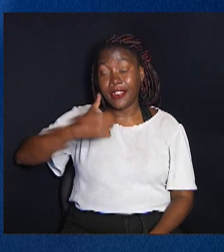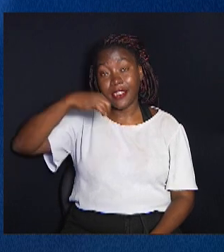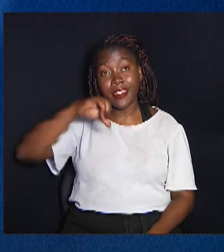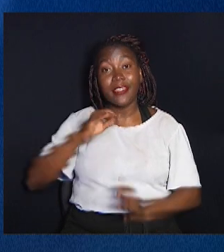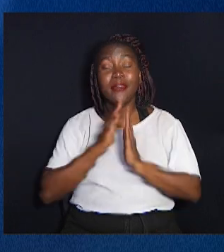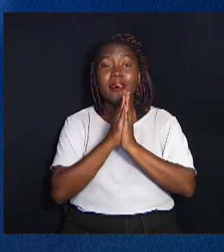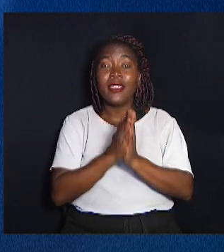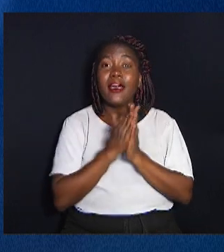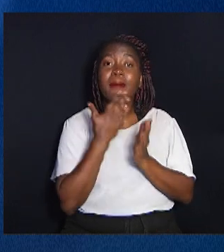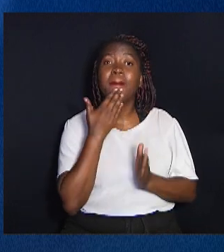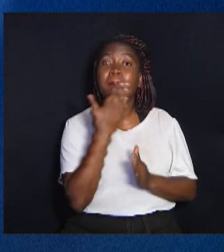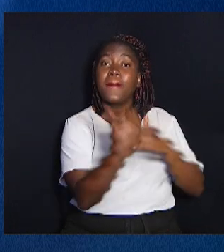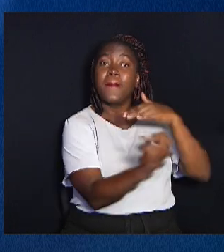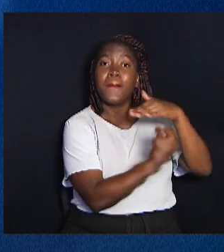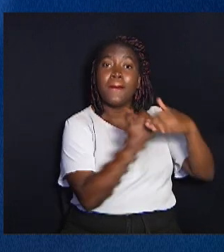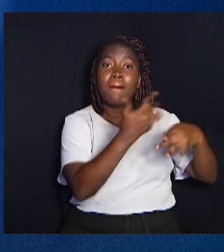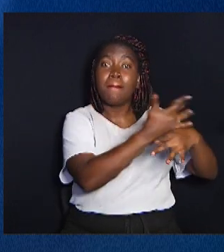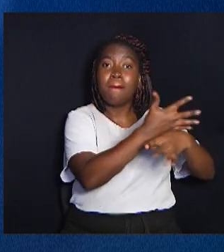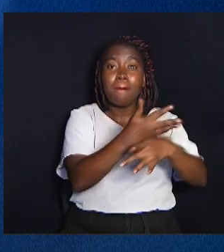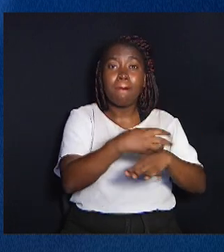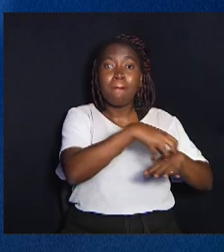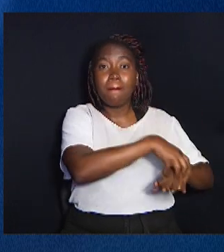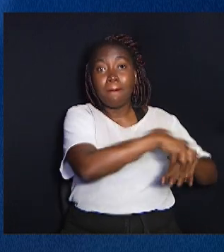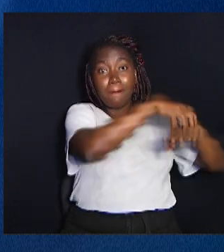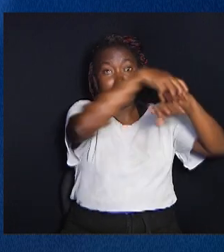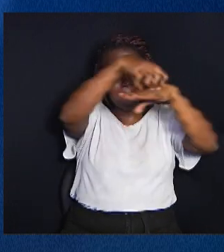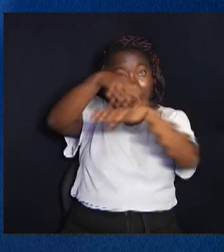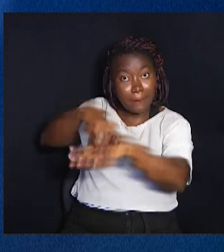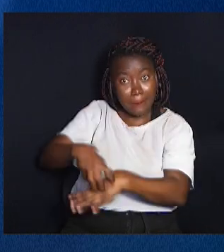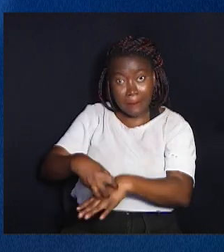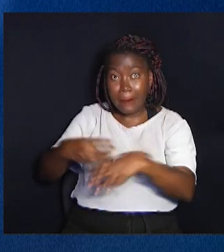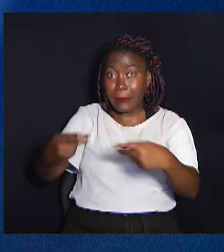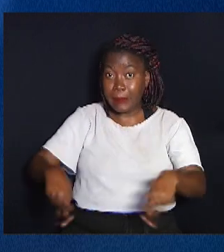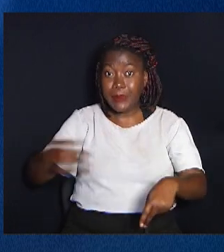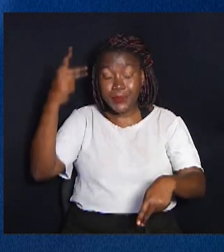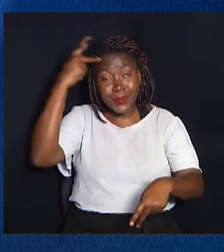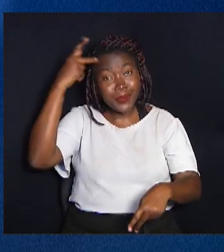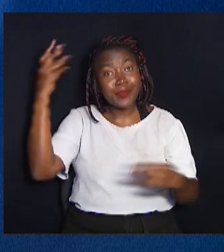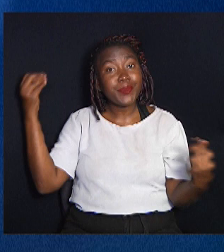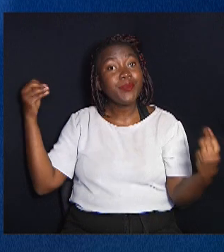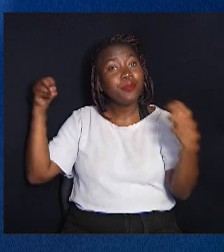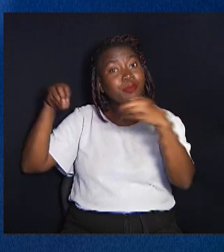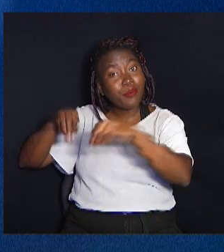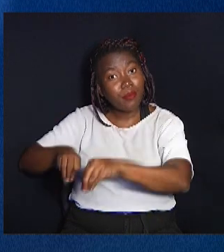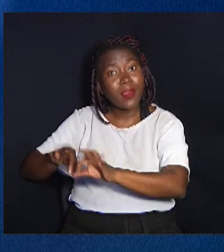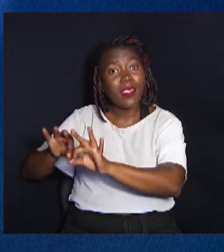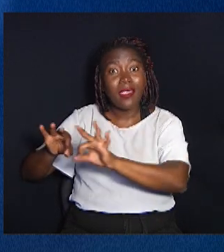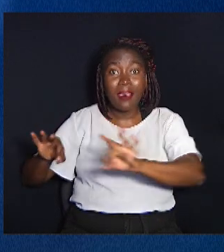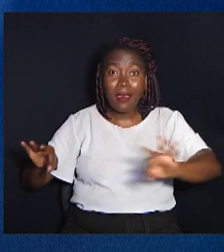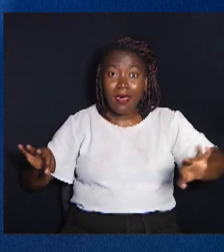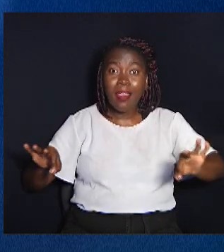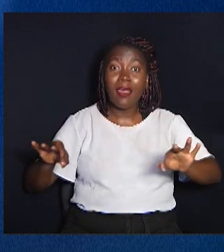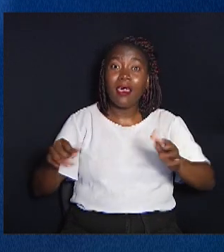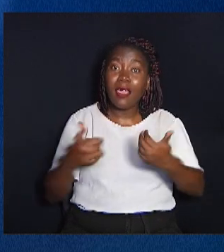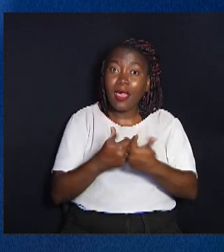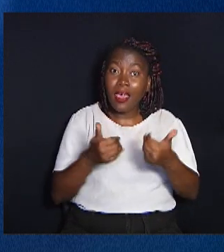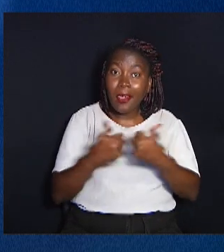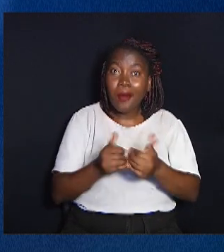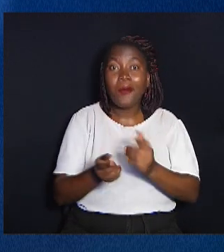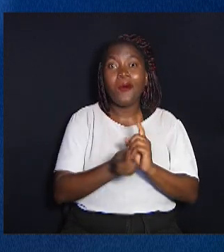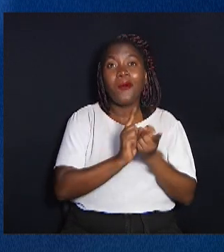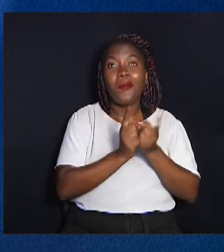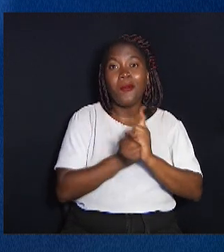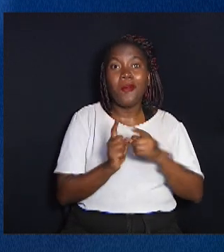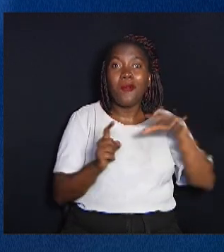à Empresa Metropolitana de Transportes Urbanos de São Paulo à implantação de linha de ônibus entre Campinas e mais